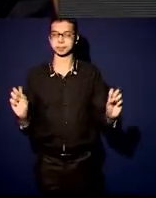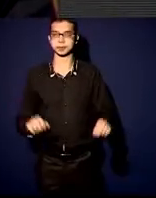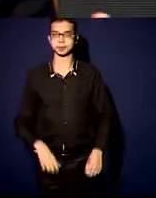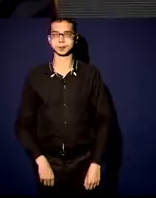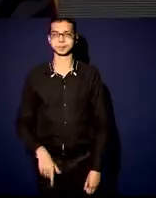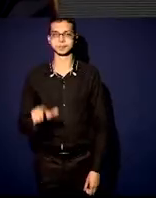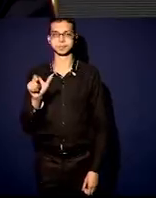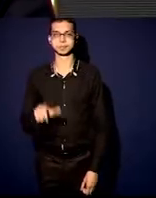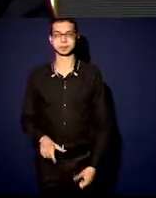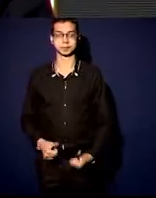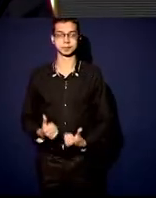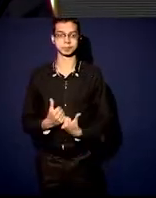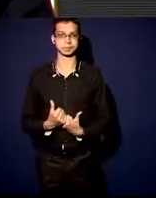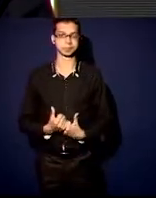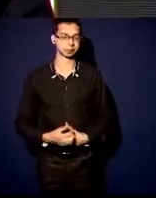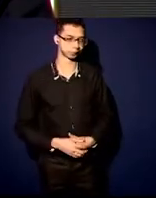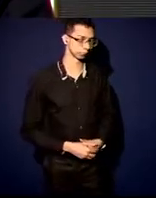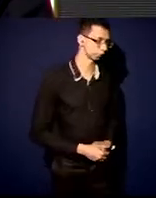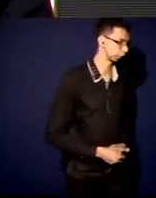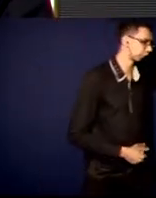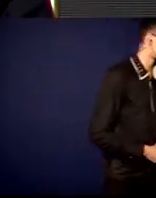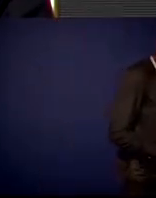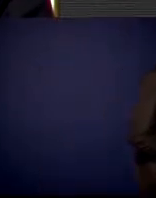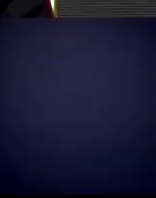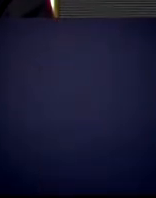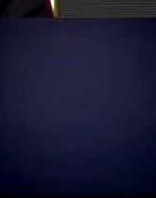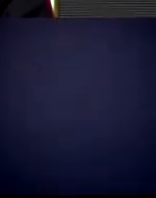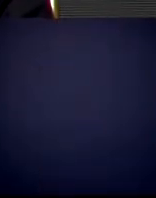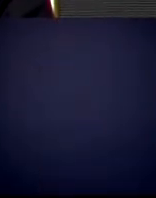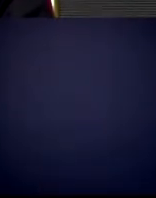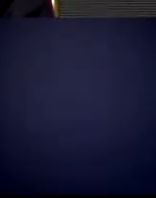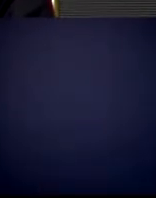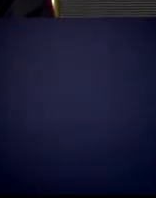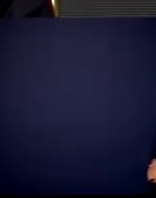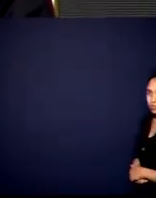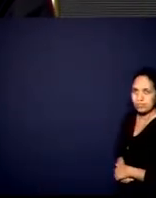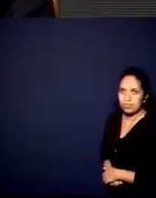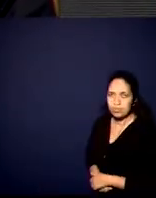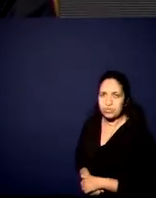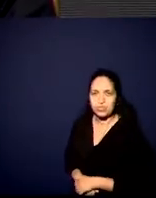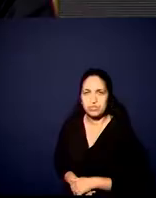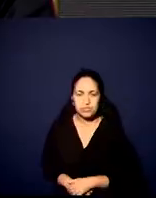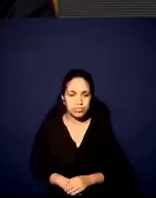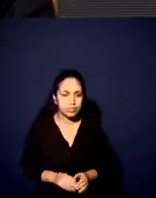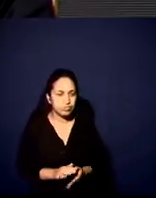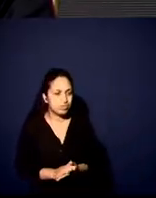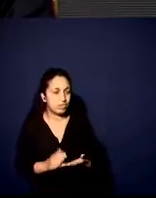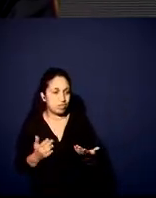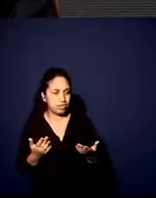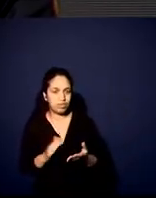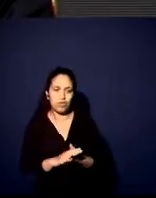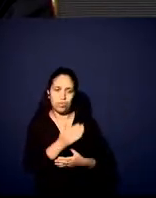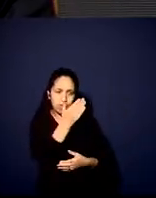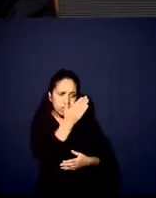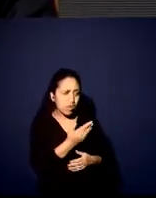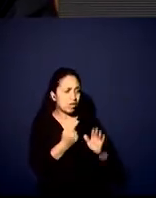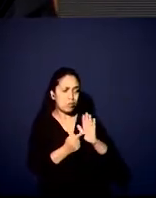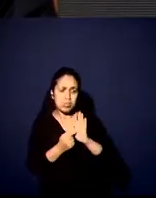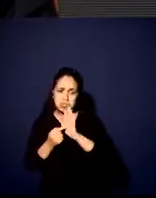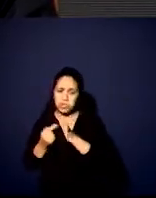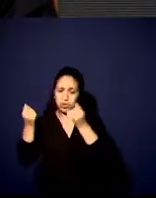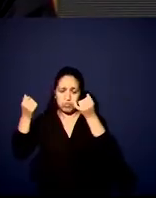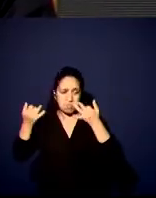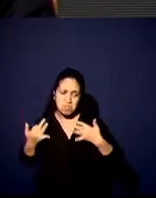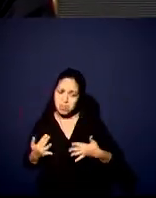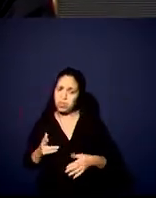análise Clara agradecer as palavras da abertura do André Esteves fazendo ele nem meu pai faria melhor né